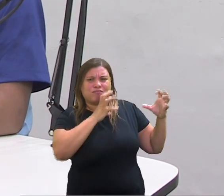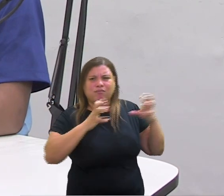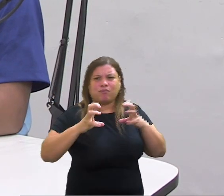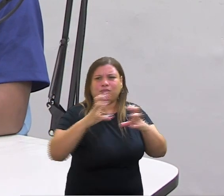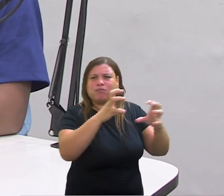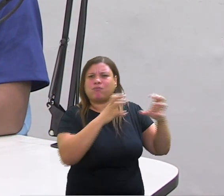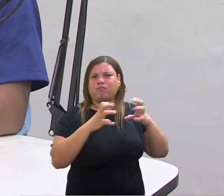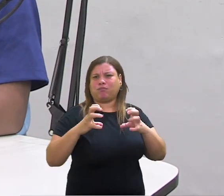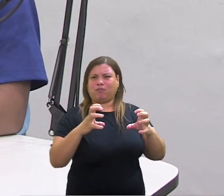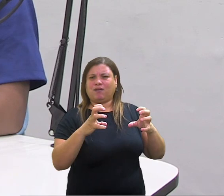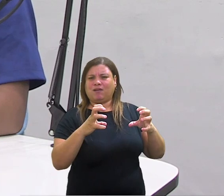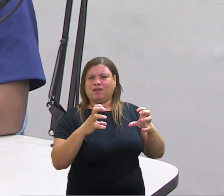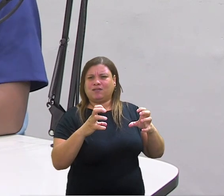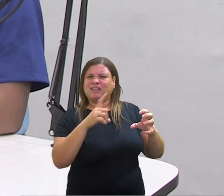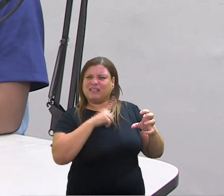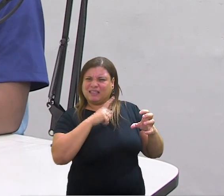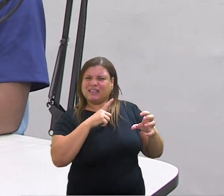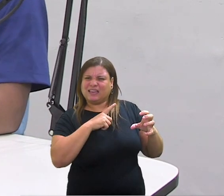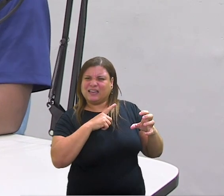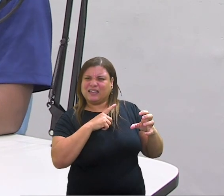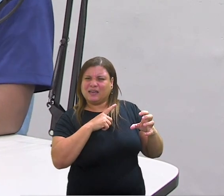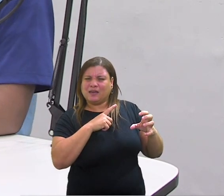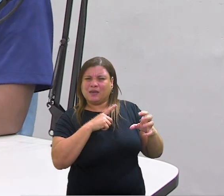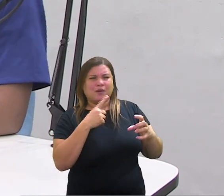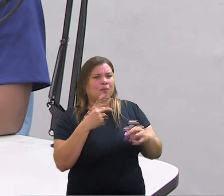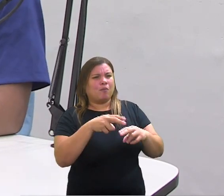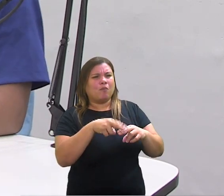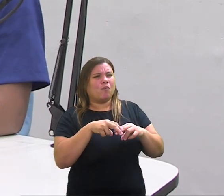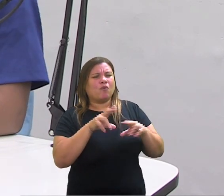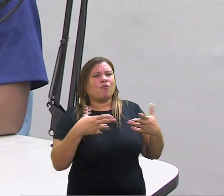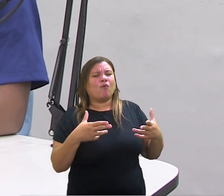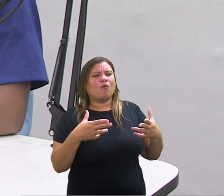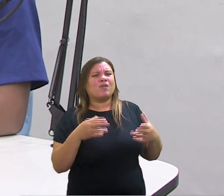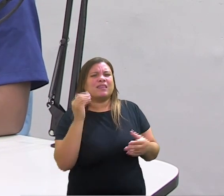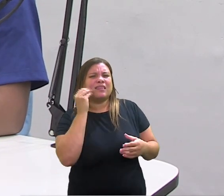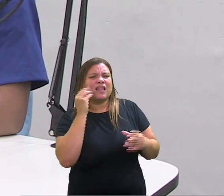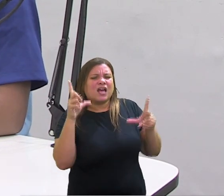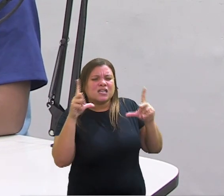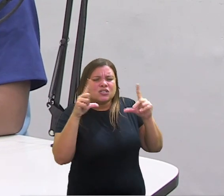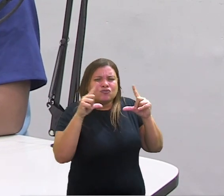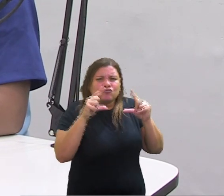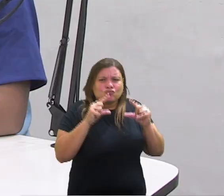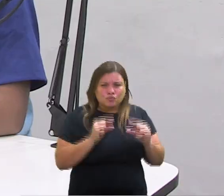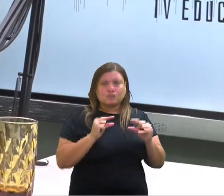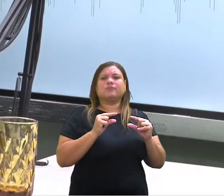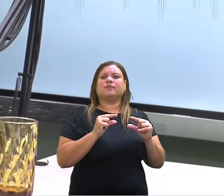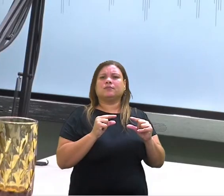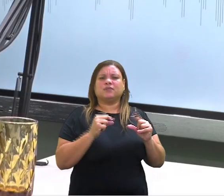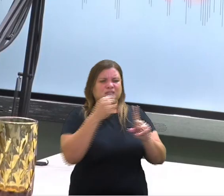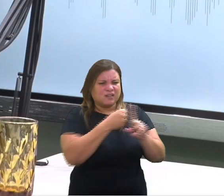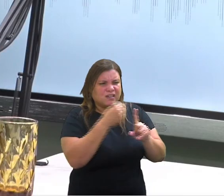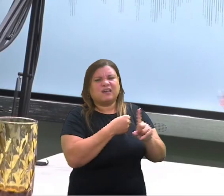criados, alternativas para minimizar essas violências no ambiente escolar, Cabo? Olha, um dos projetos mais importantes da